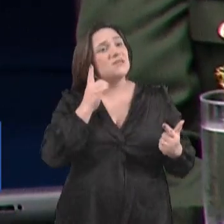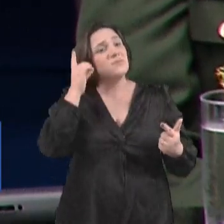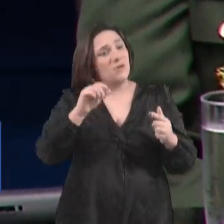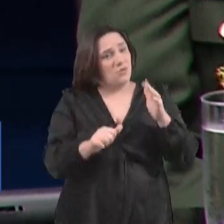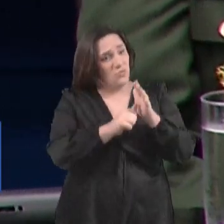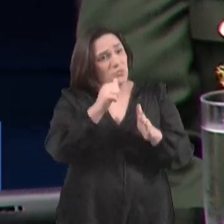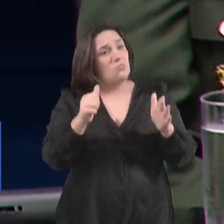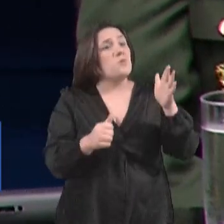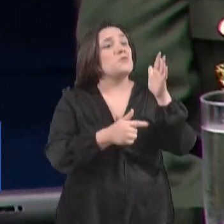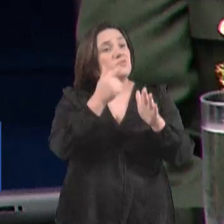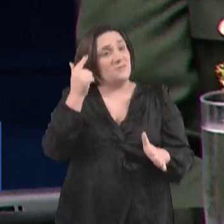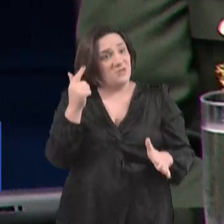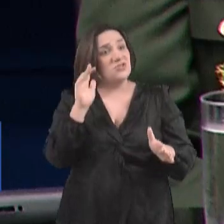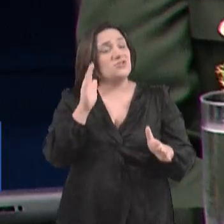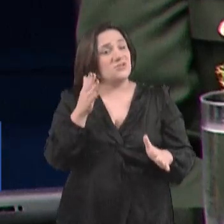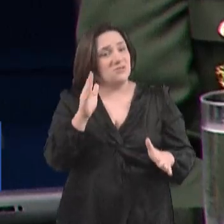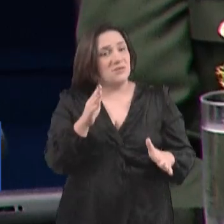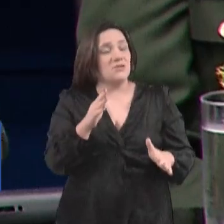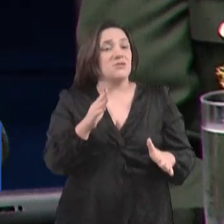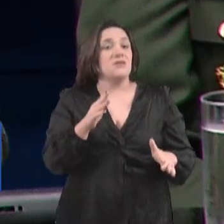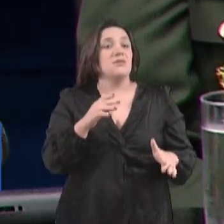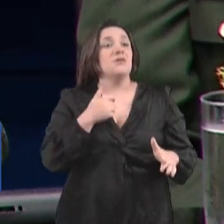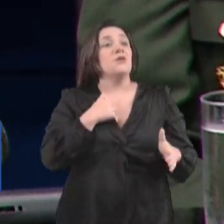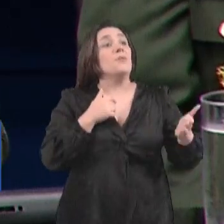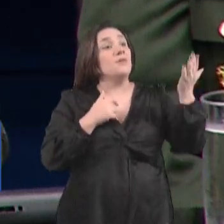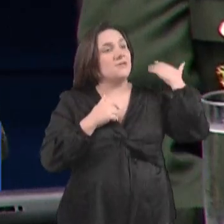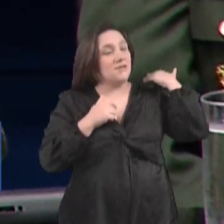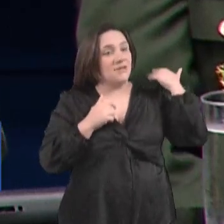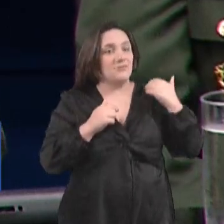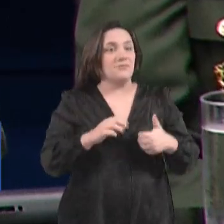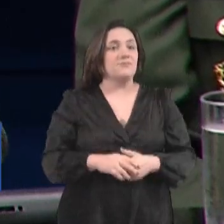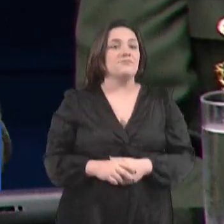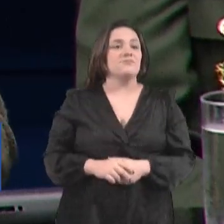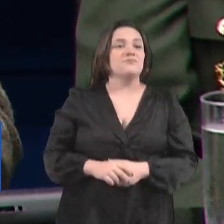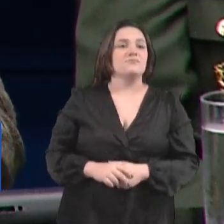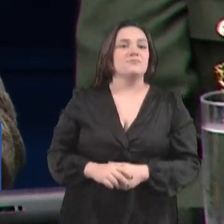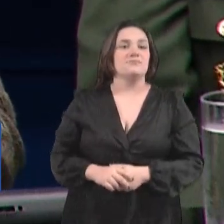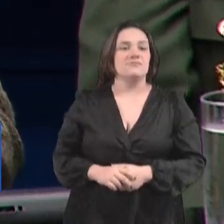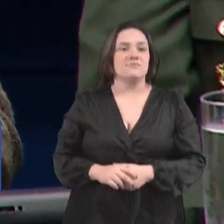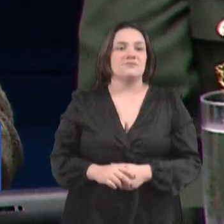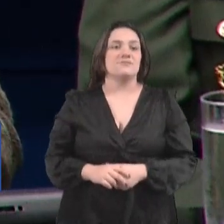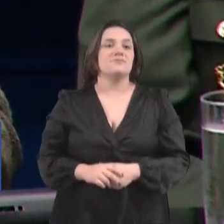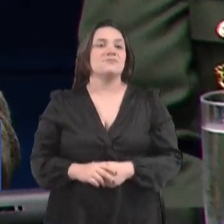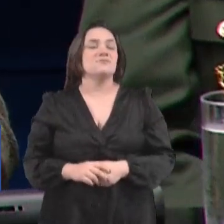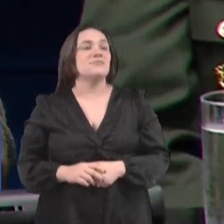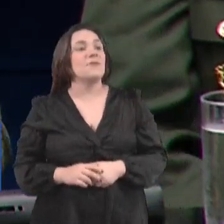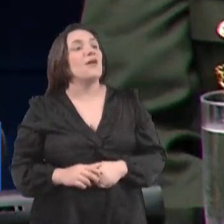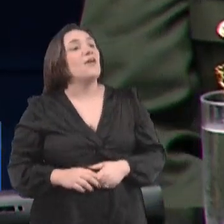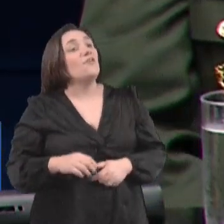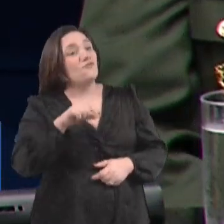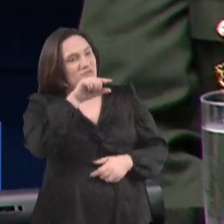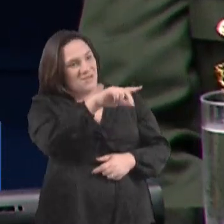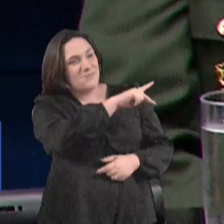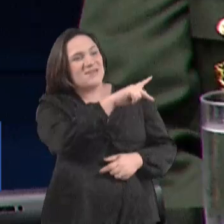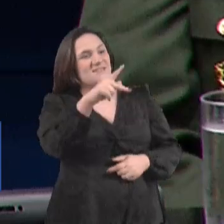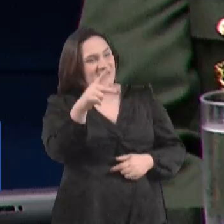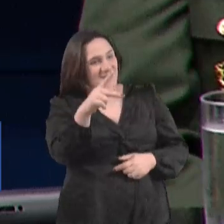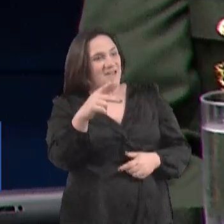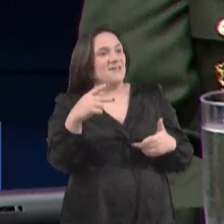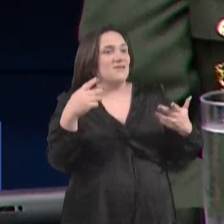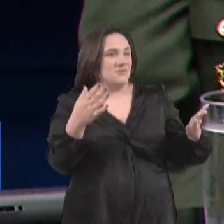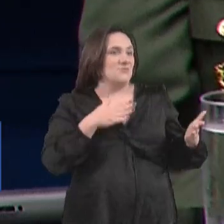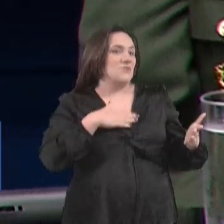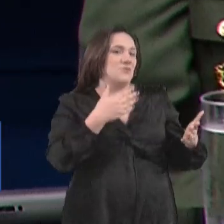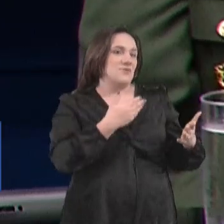2 mandatos e durante um mandato sob a presidência, durante os 4 anos, do